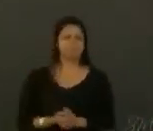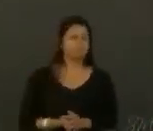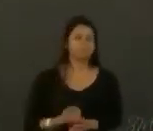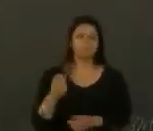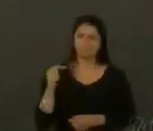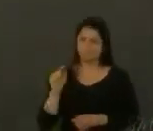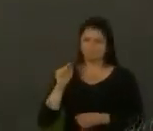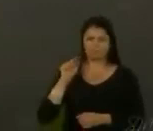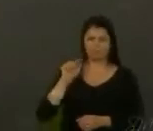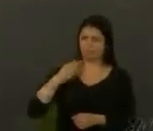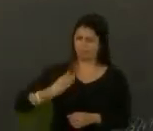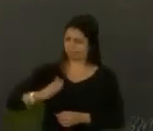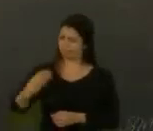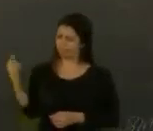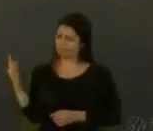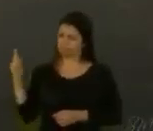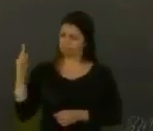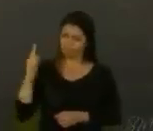pra você estar aqui,